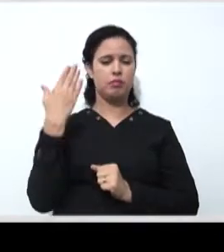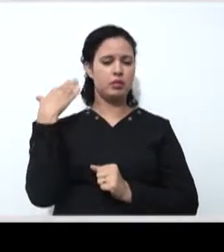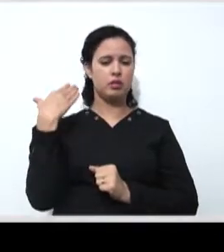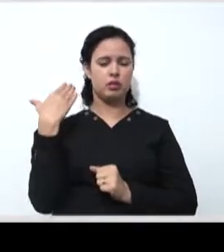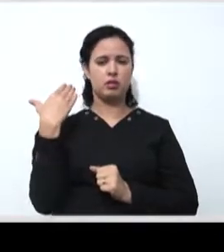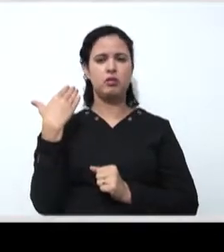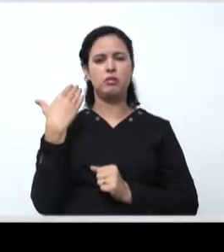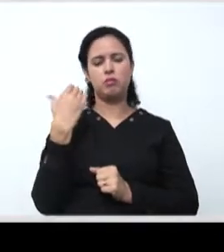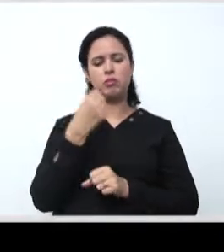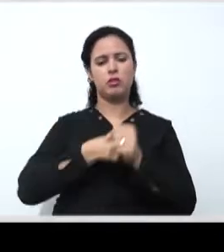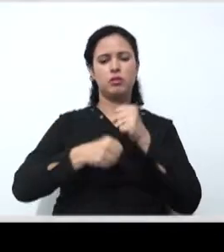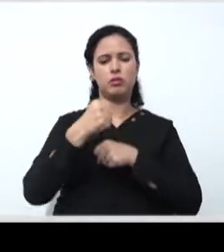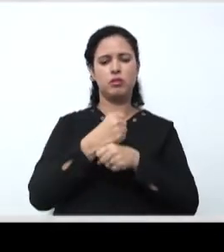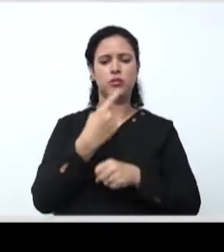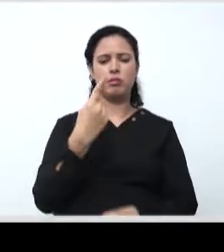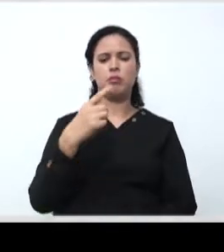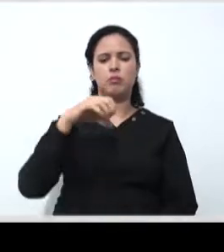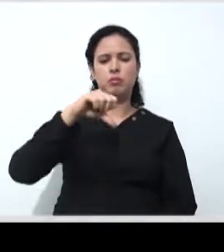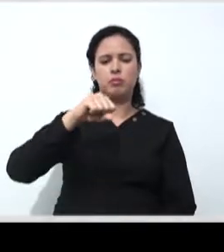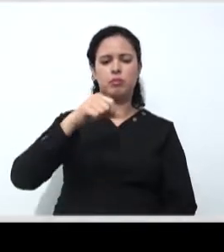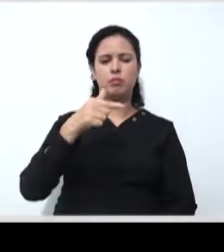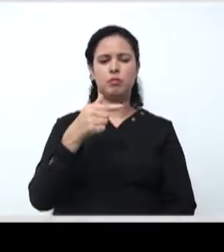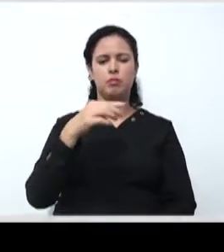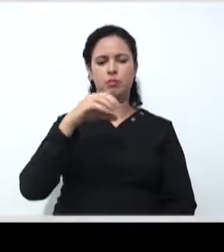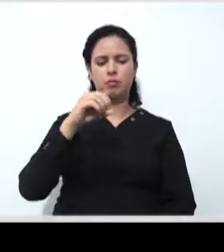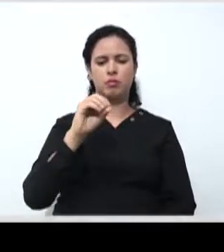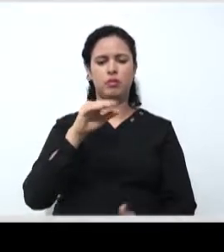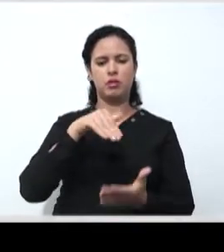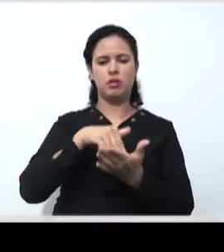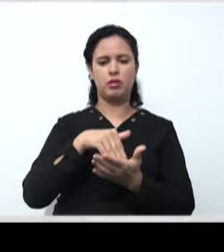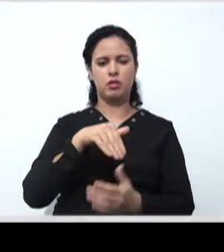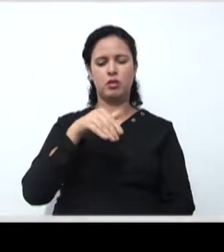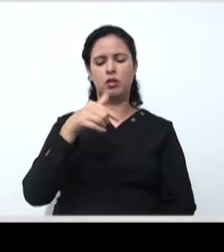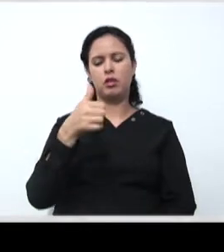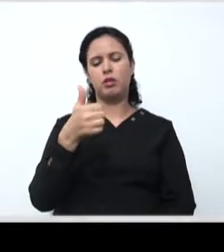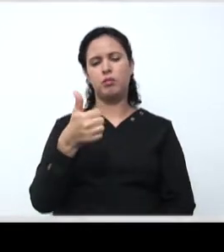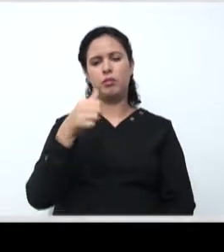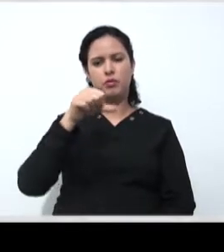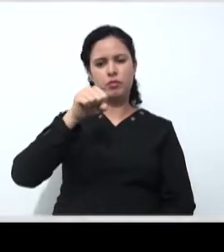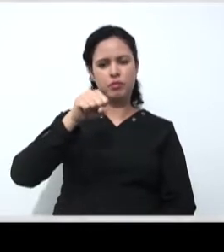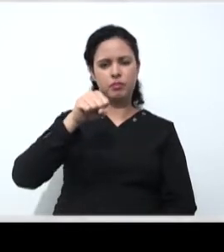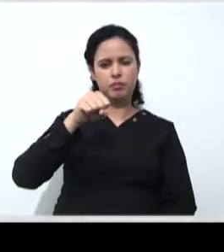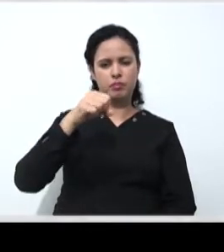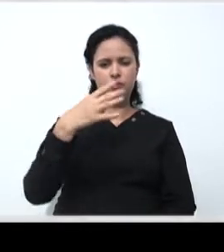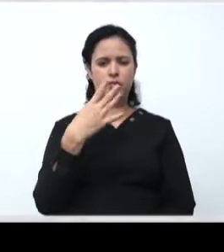teve um foco aí nas incertezas, mudanças e